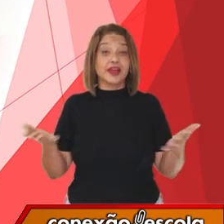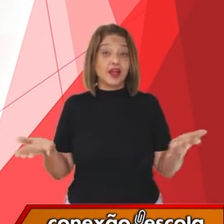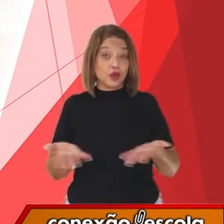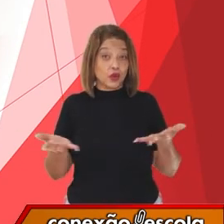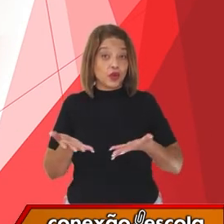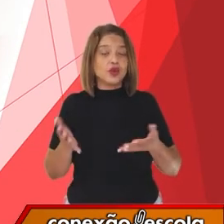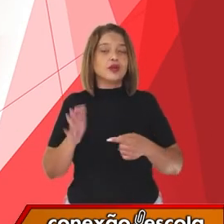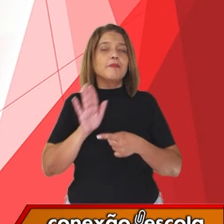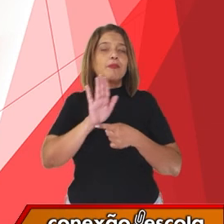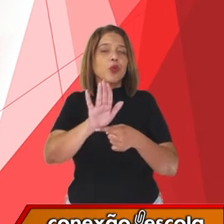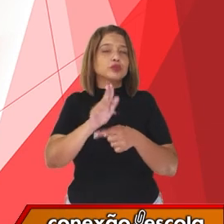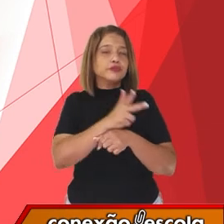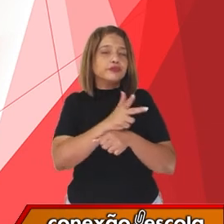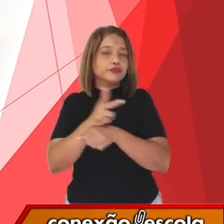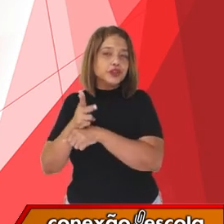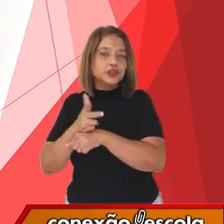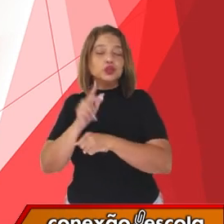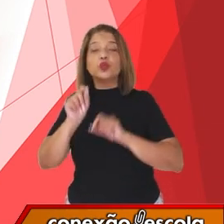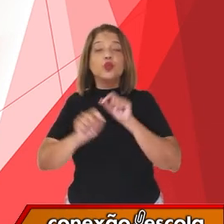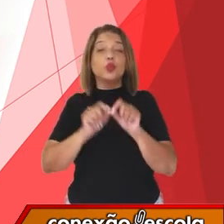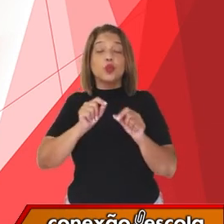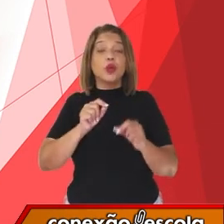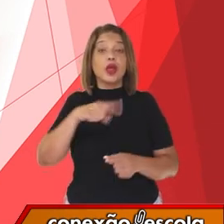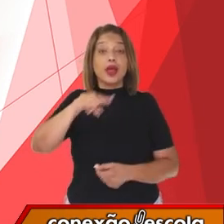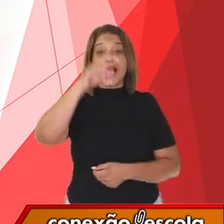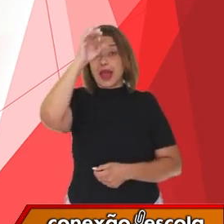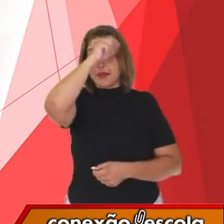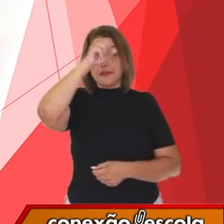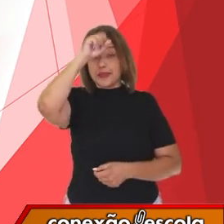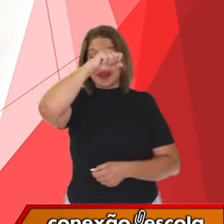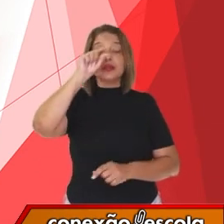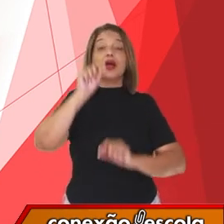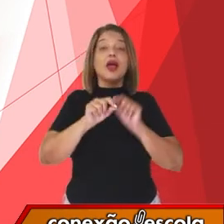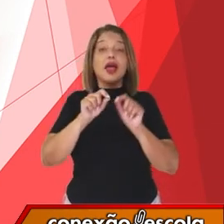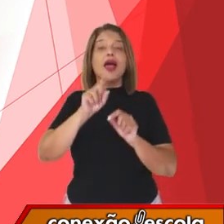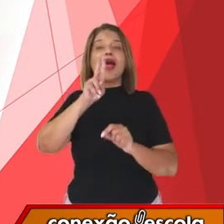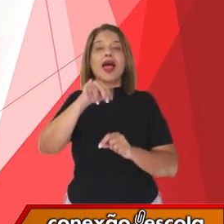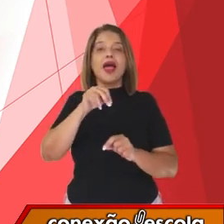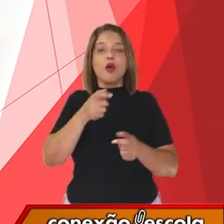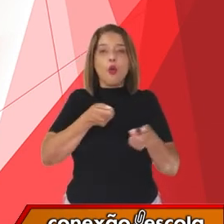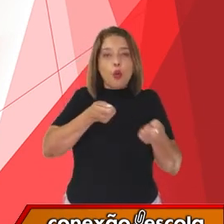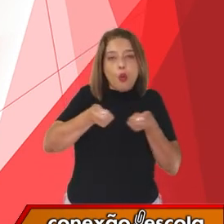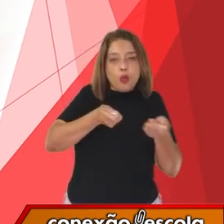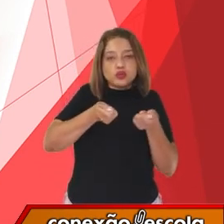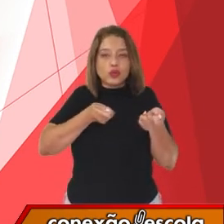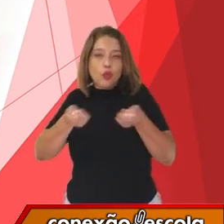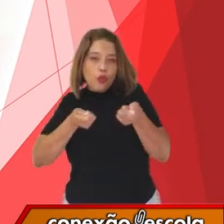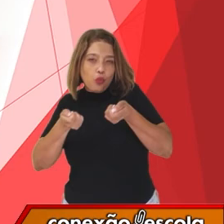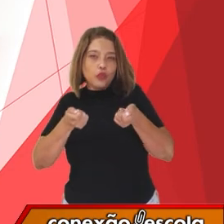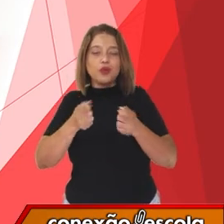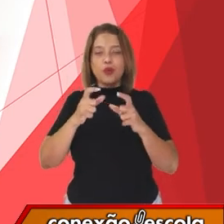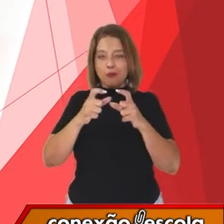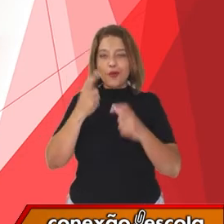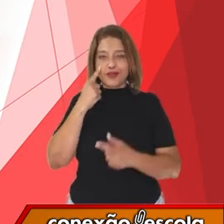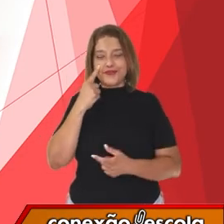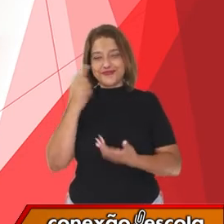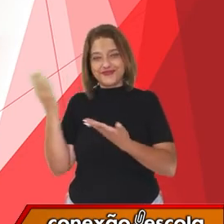Agora, nós vamos ver um outro vídeo onde a gente aprende a fazer o controle de bola. Veja.